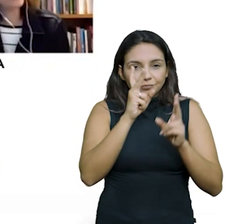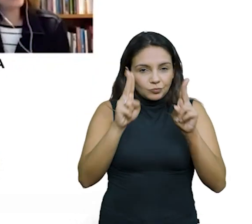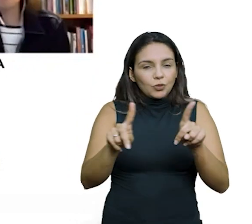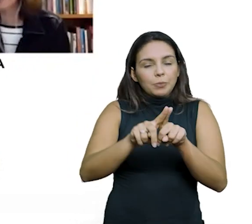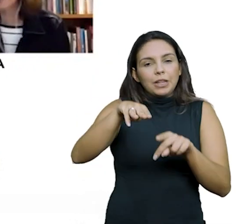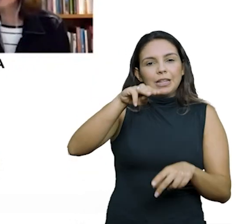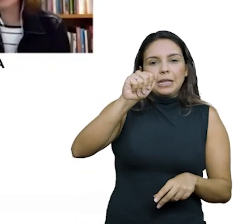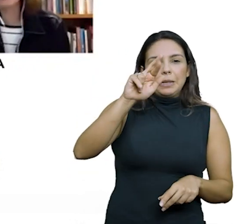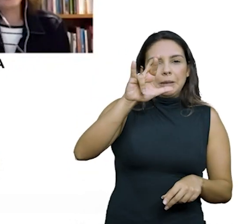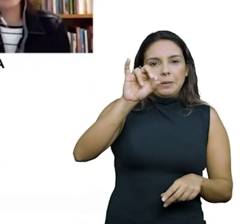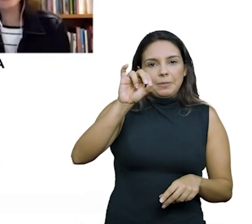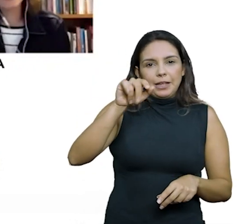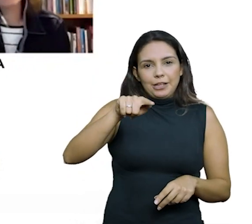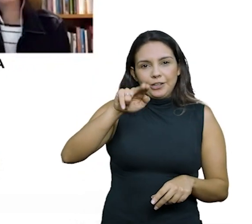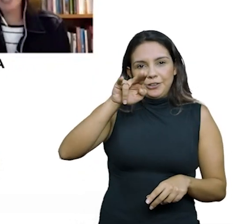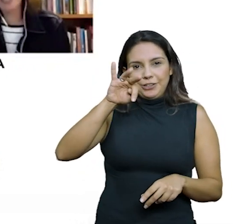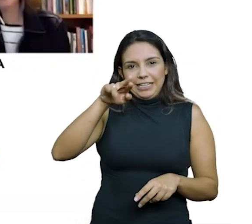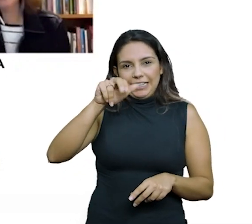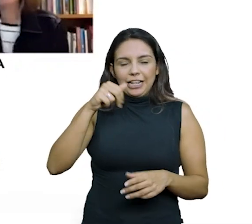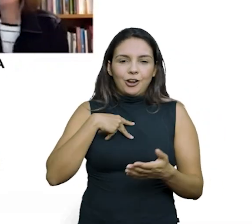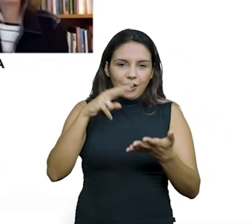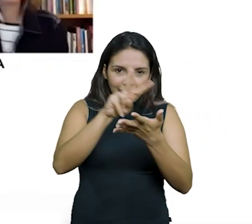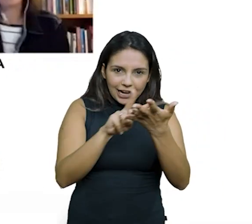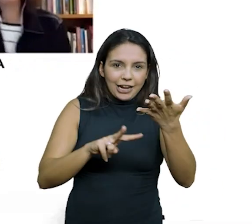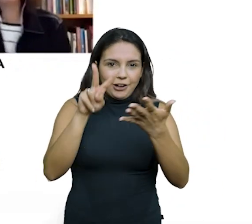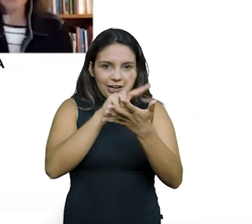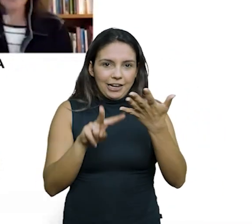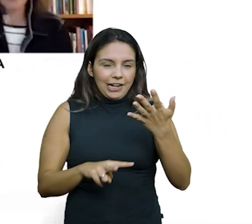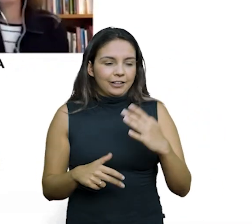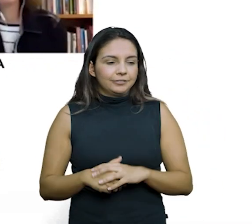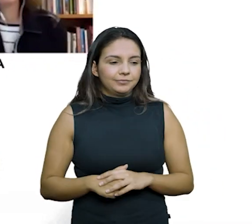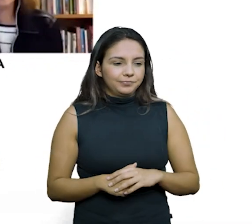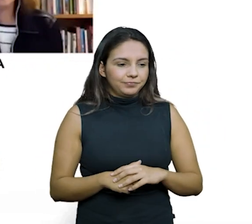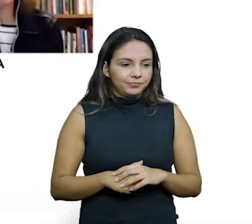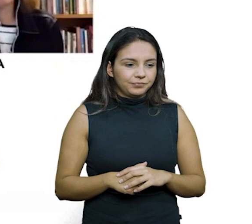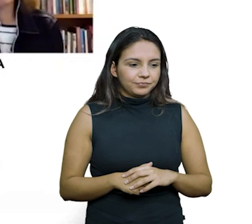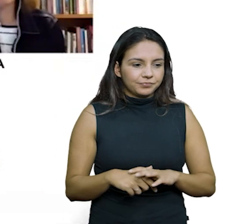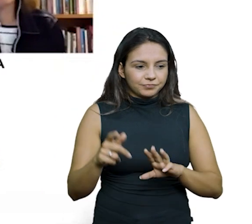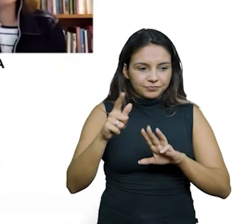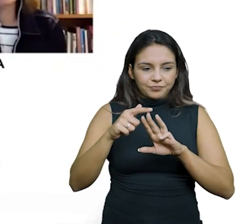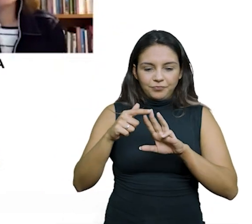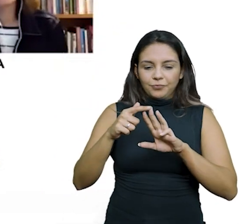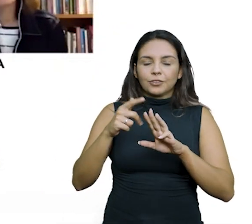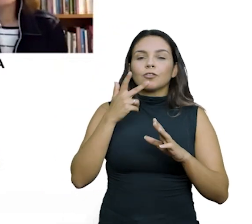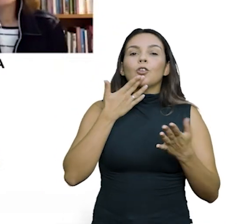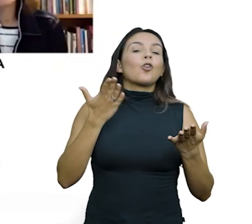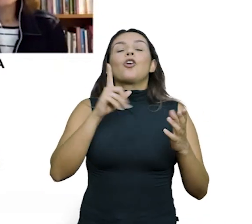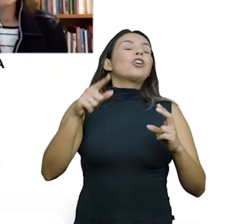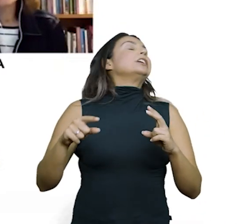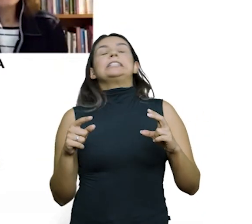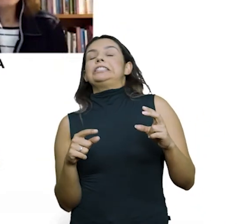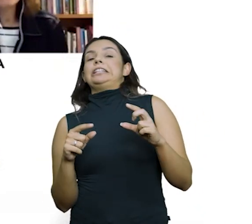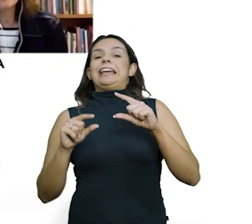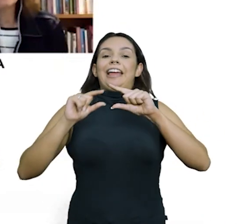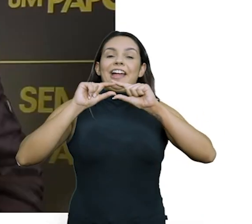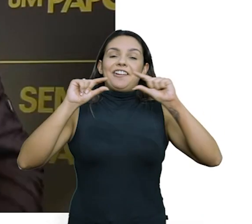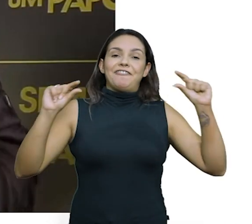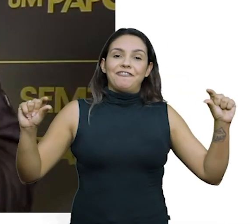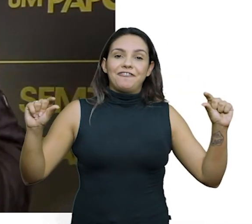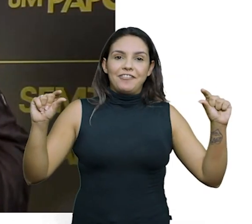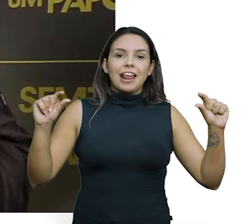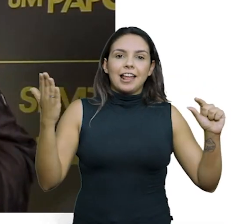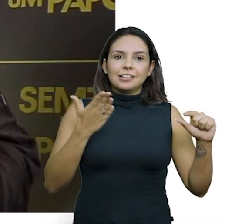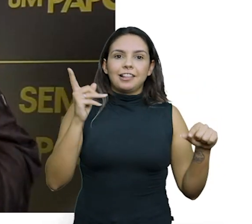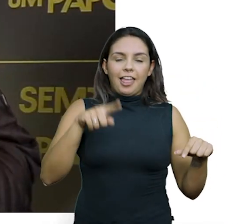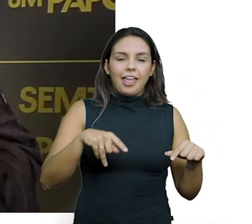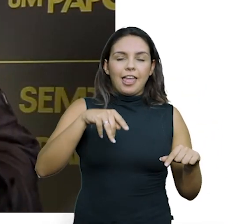Mário Quintana, eu leio, não canso. Não, é incrível a atualidade, né? Hoje a frase da pandemia é do